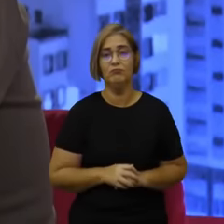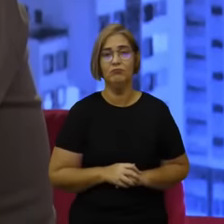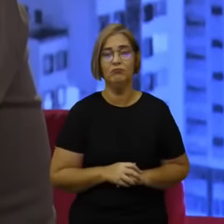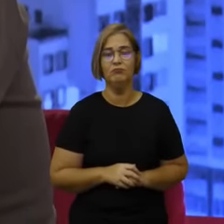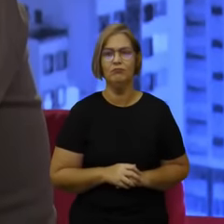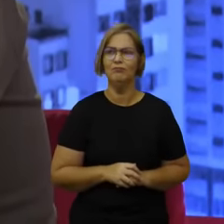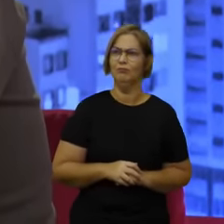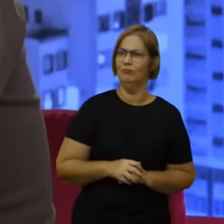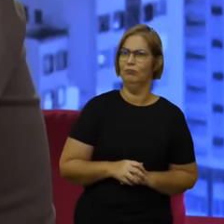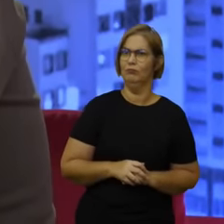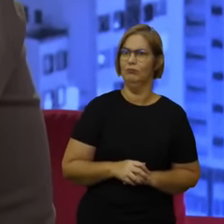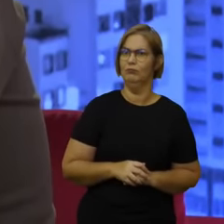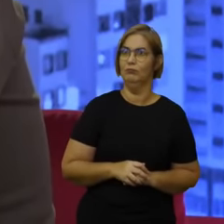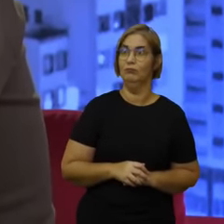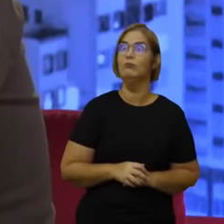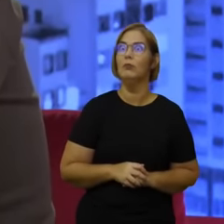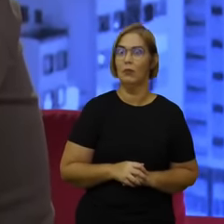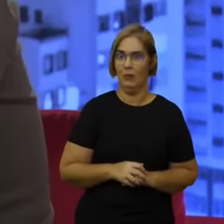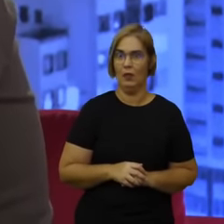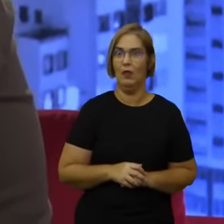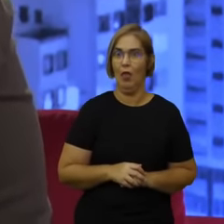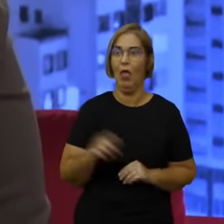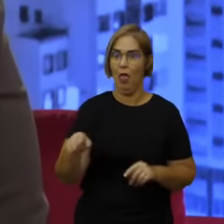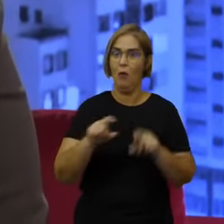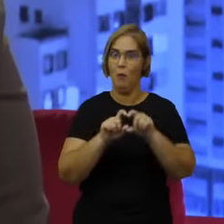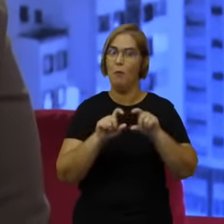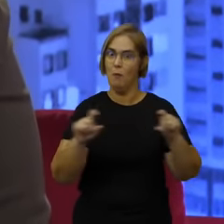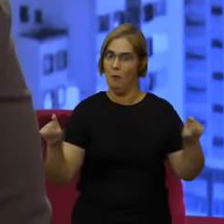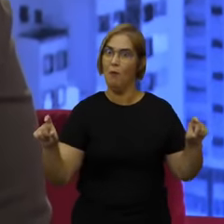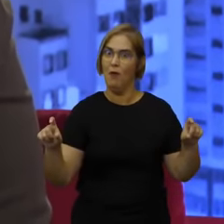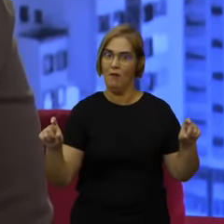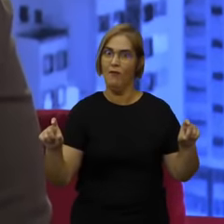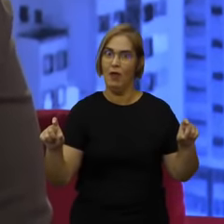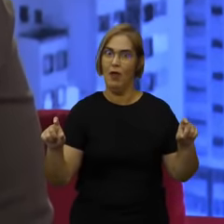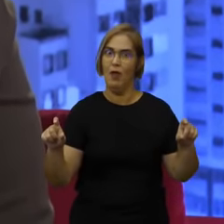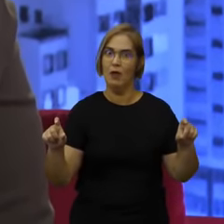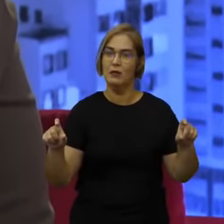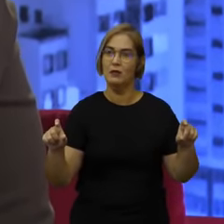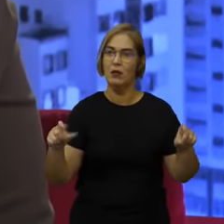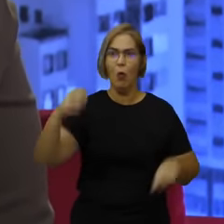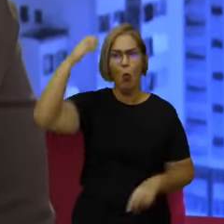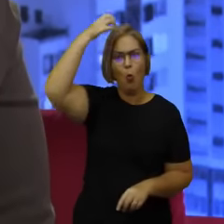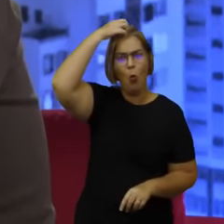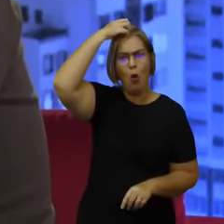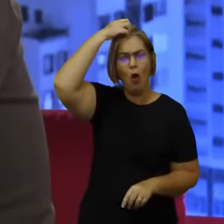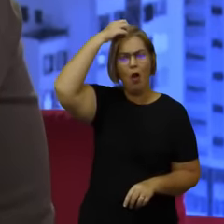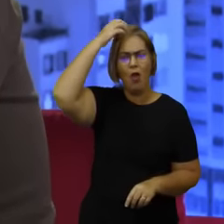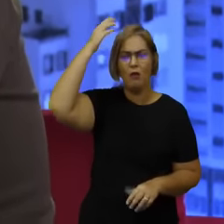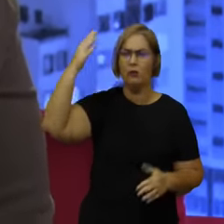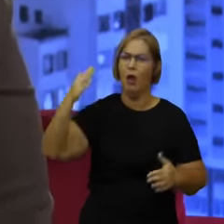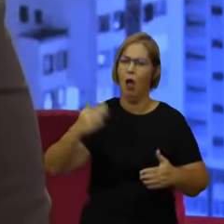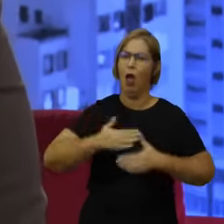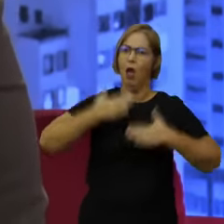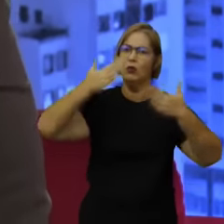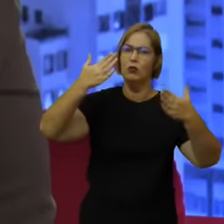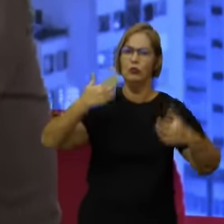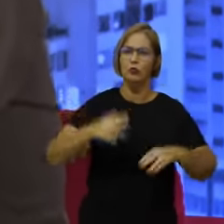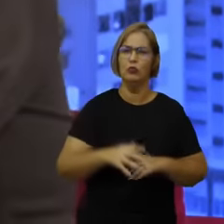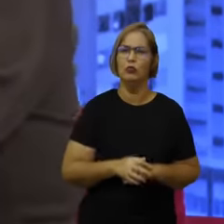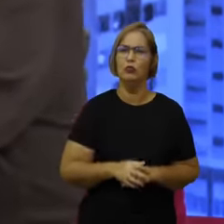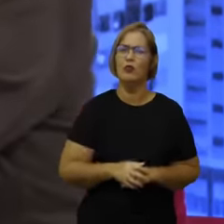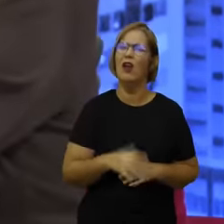Este, essa é uma frase que deixa o rei Midas espantado, não é? Então ele não